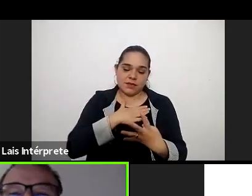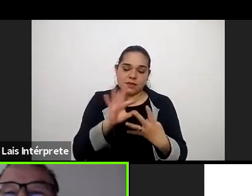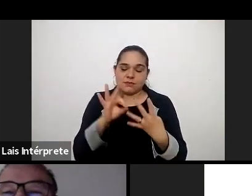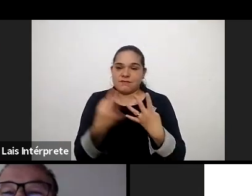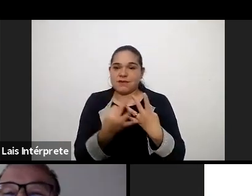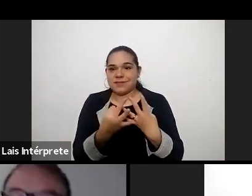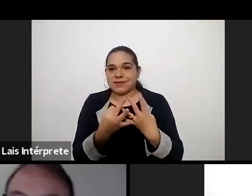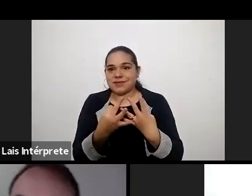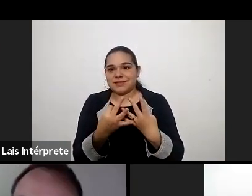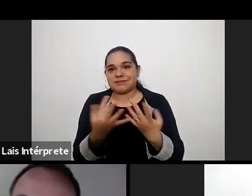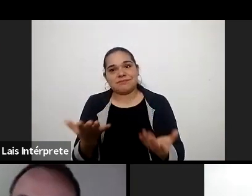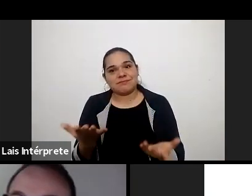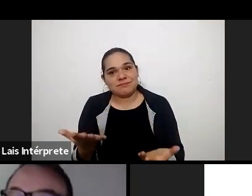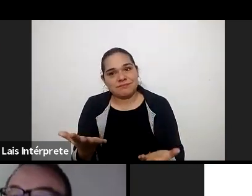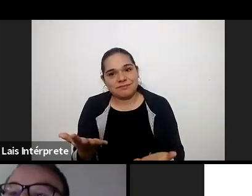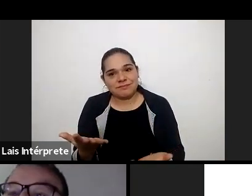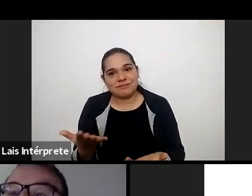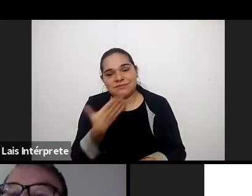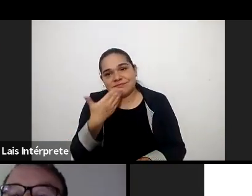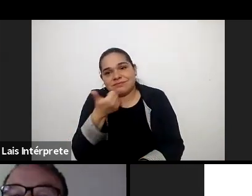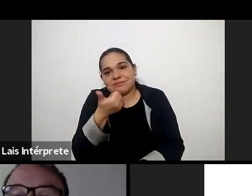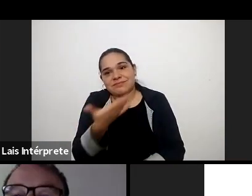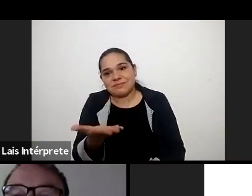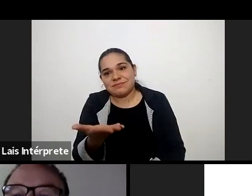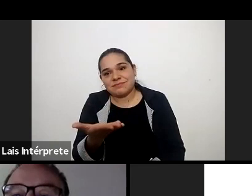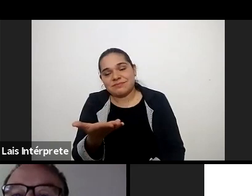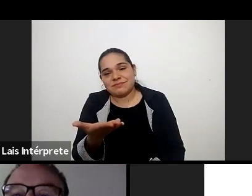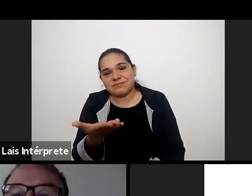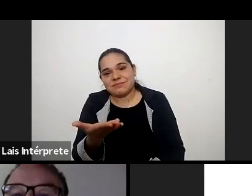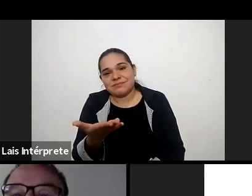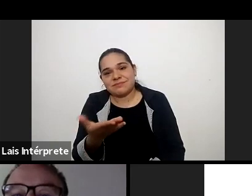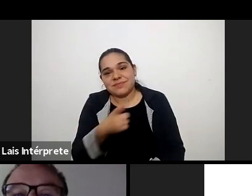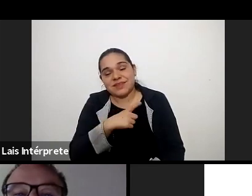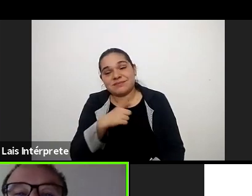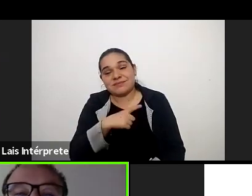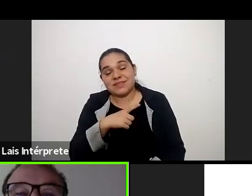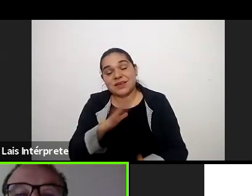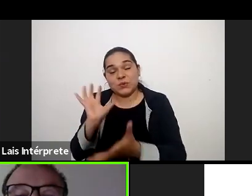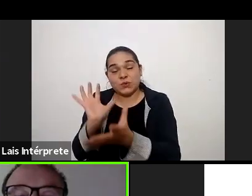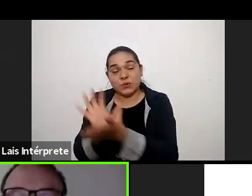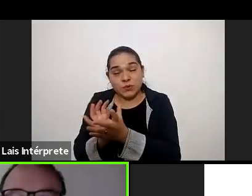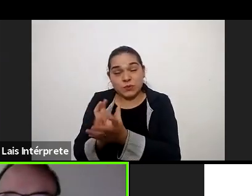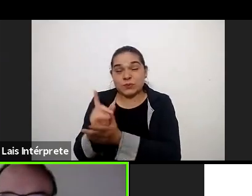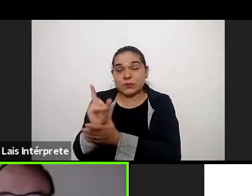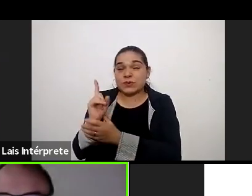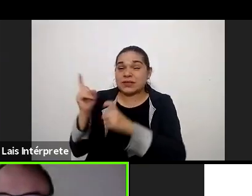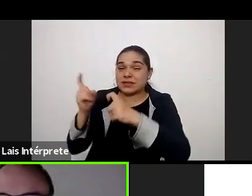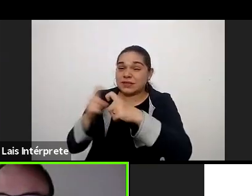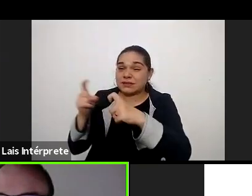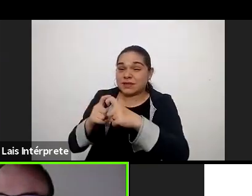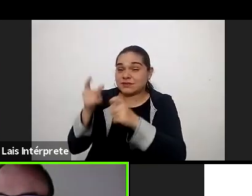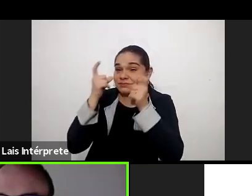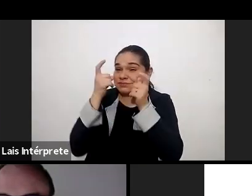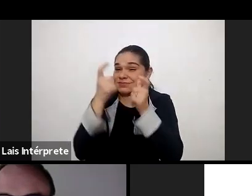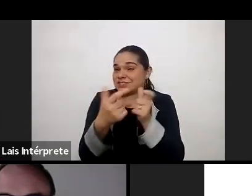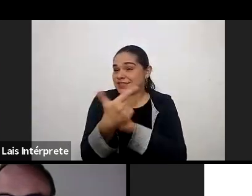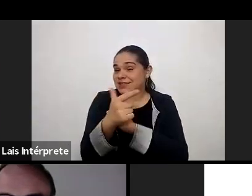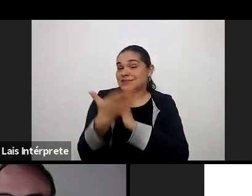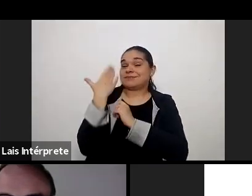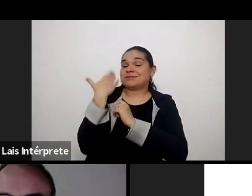muito mais seriedade tá então existe uma máfia médica que não tinha interesse nisso antes